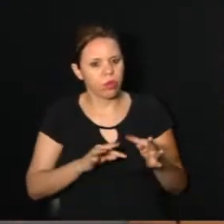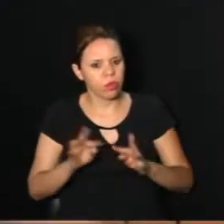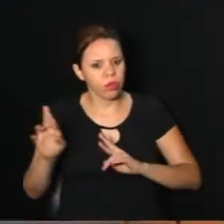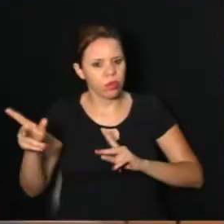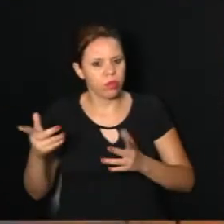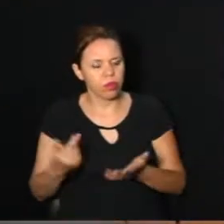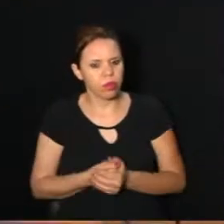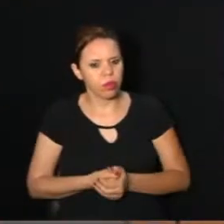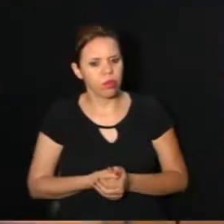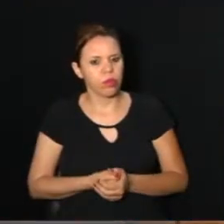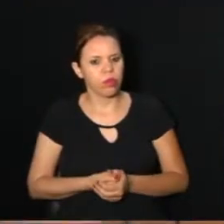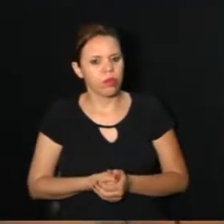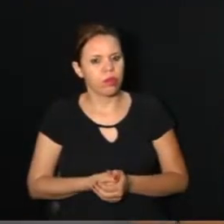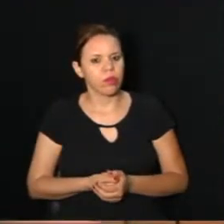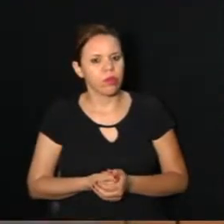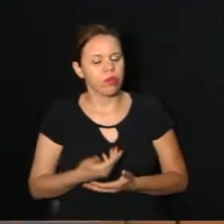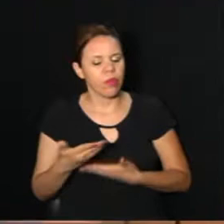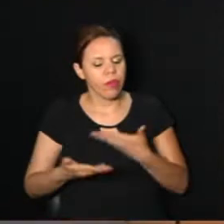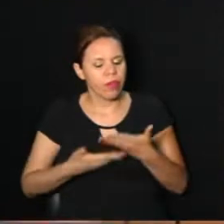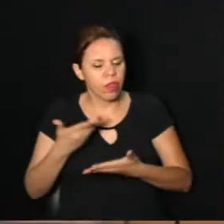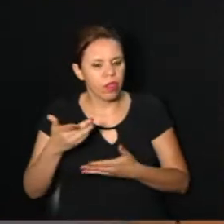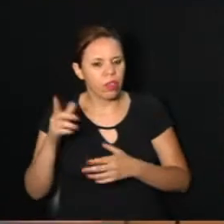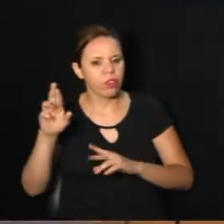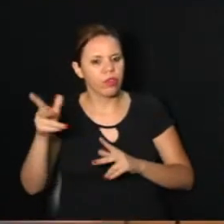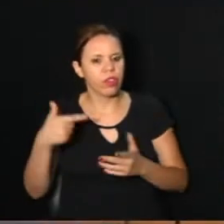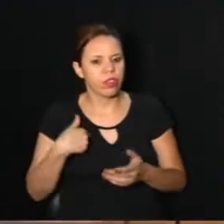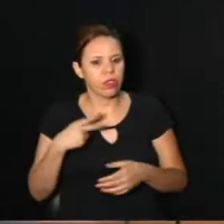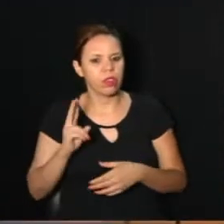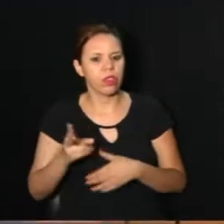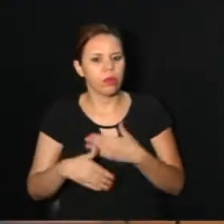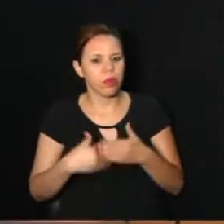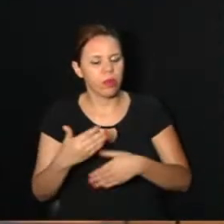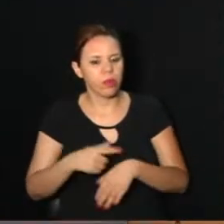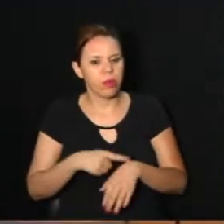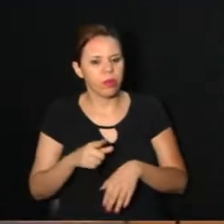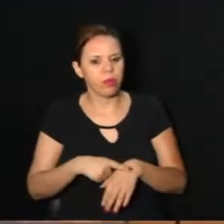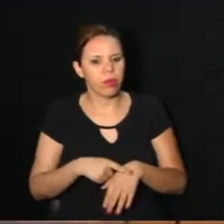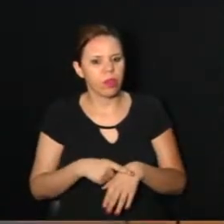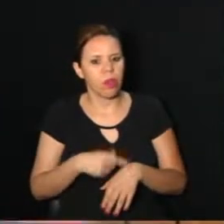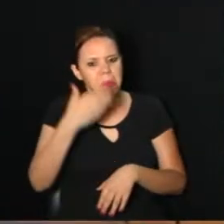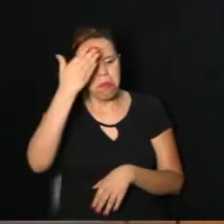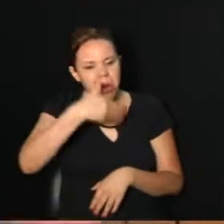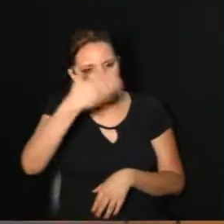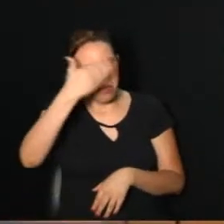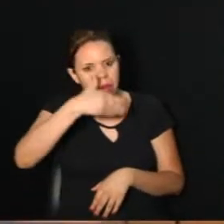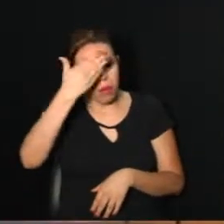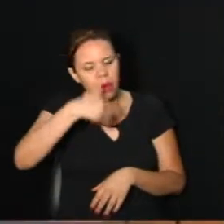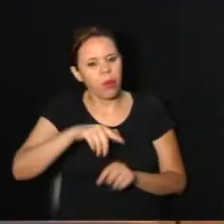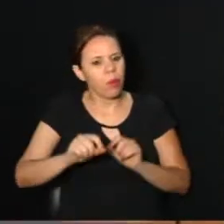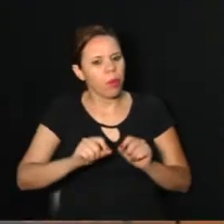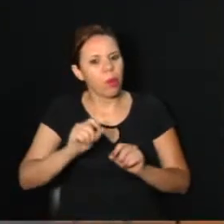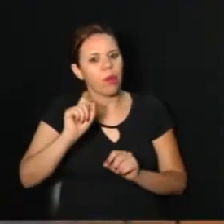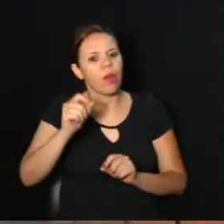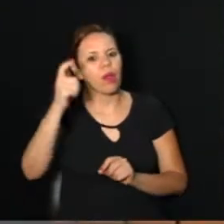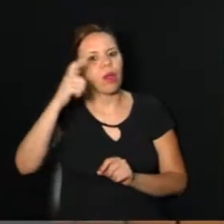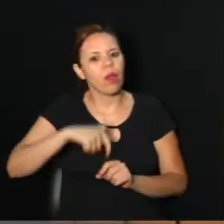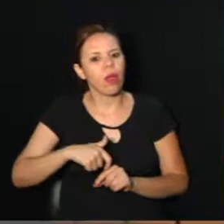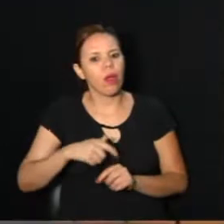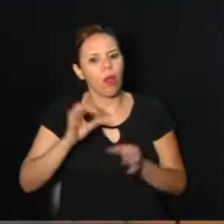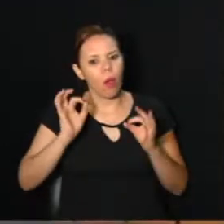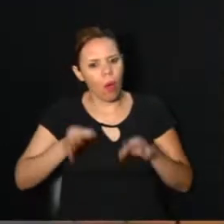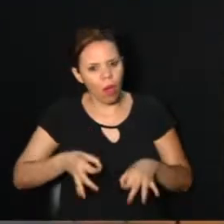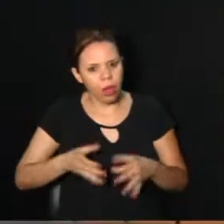forma. O cidadão brasileiro, a todo momento, ele tem que provar que ele é